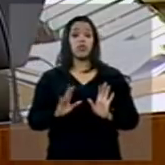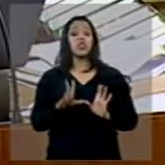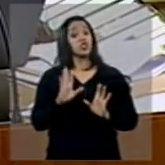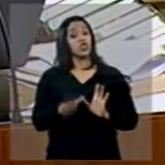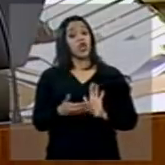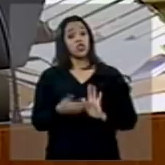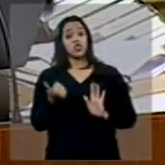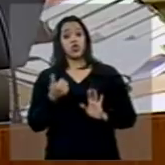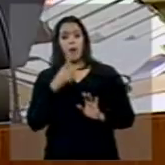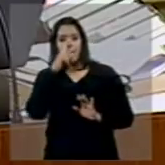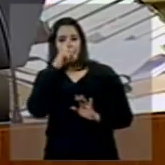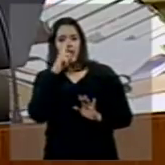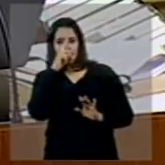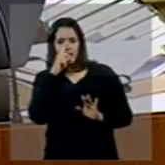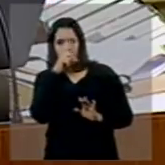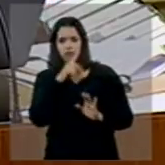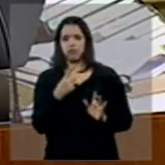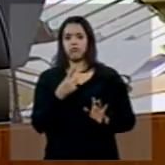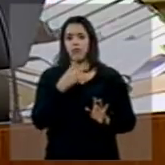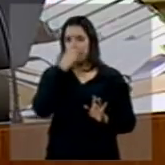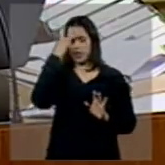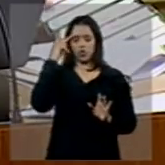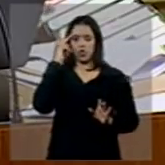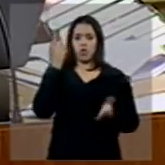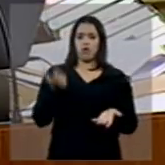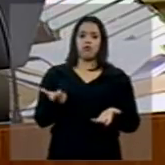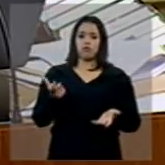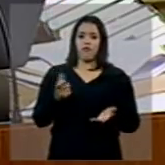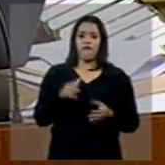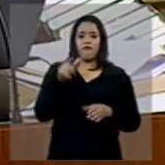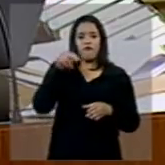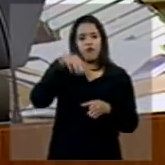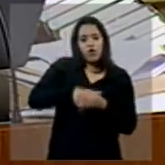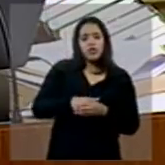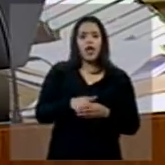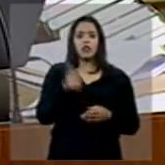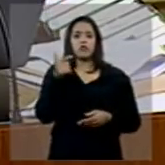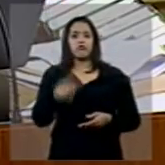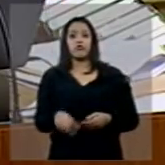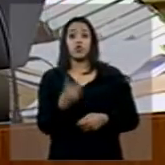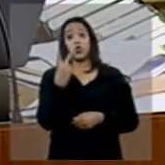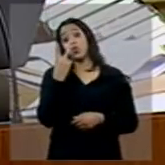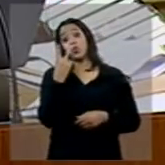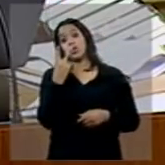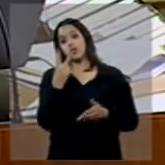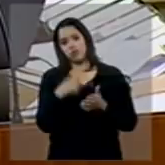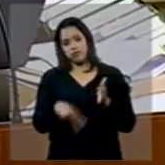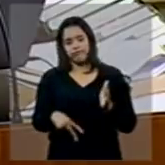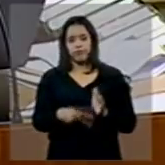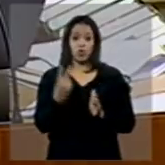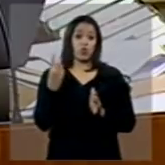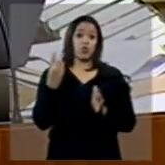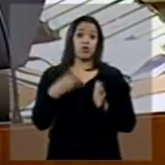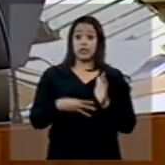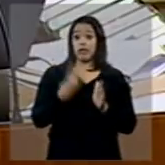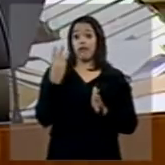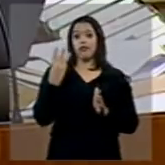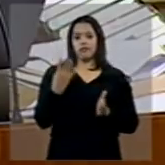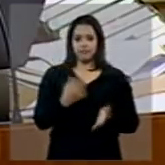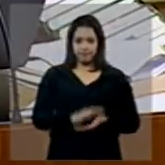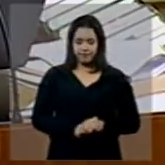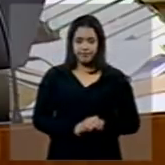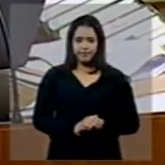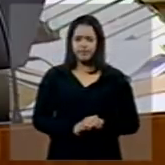perigo desses eleitores fantasmas, como já se fez em últimas eleições. Inclusive, senhor presidente, há